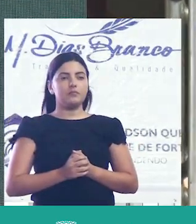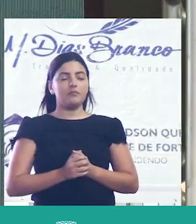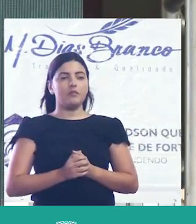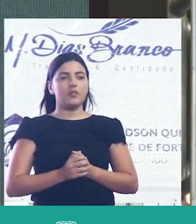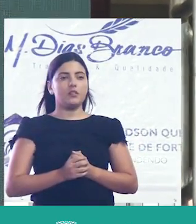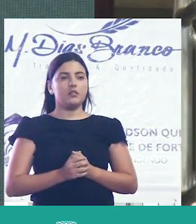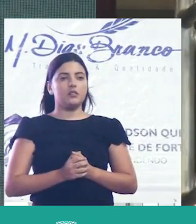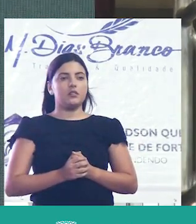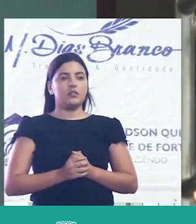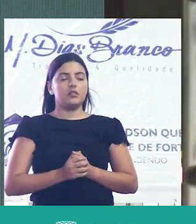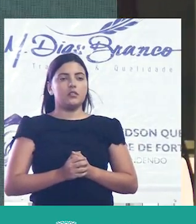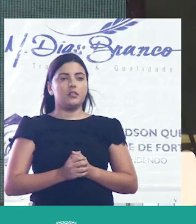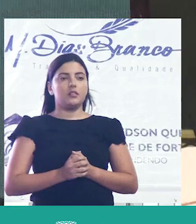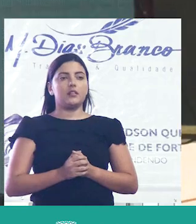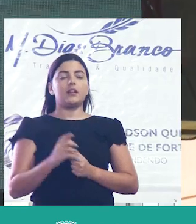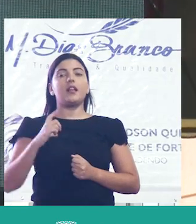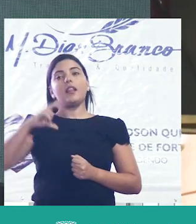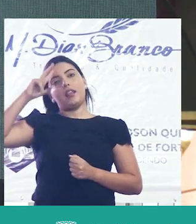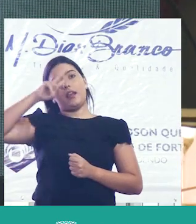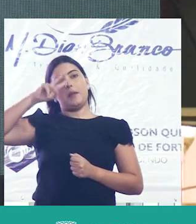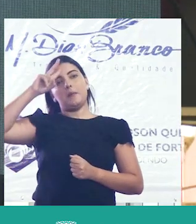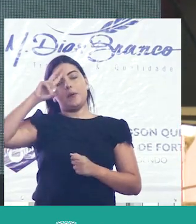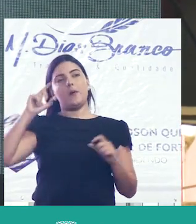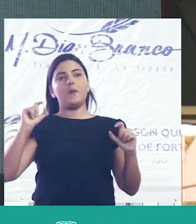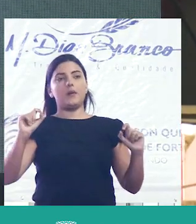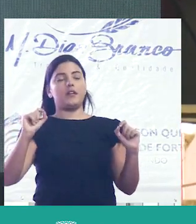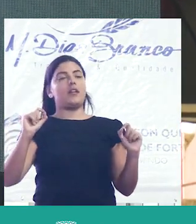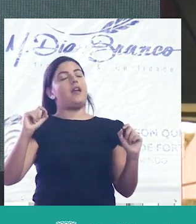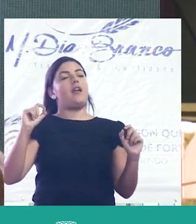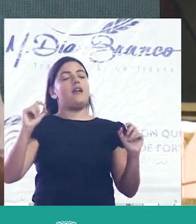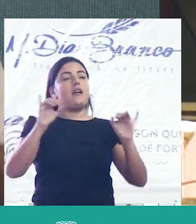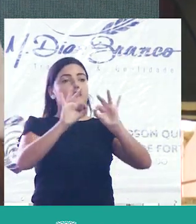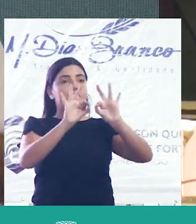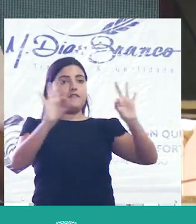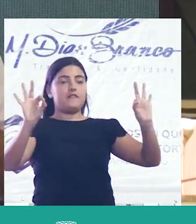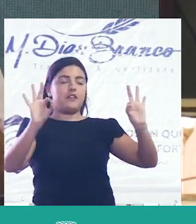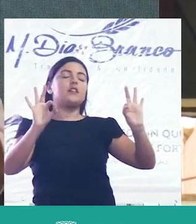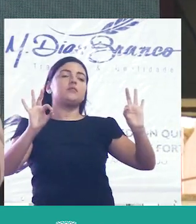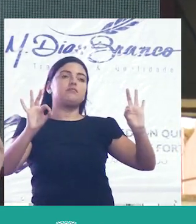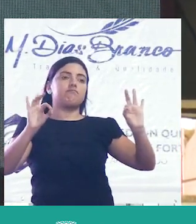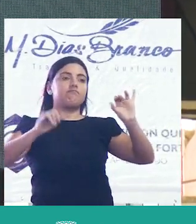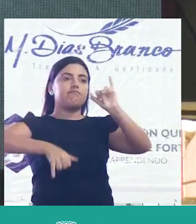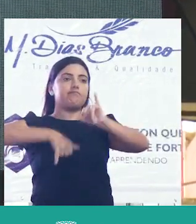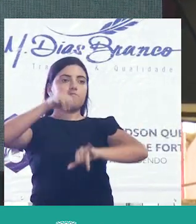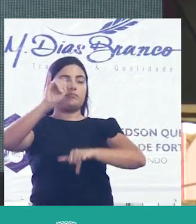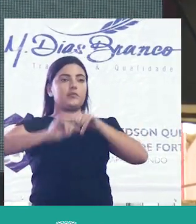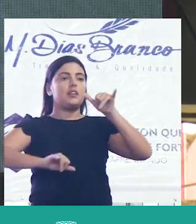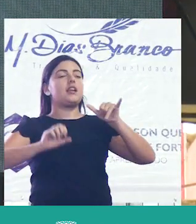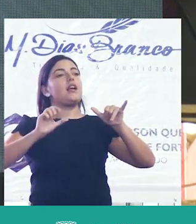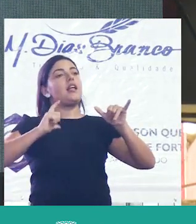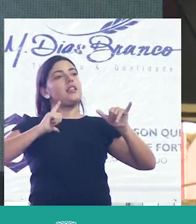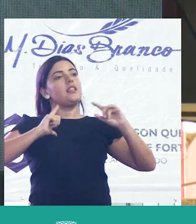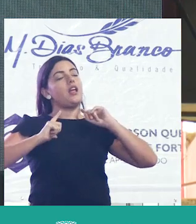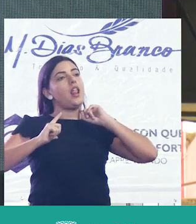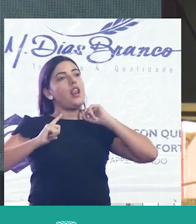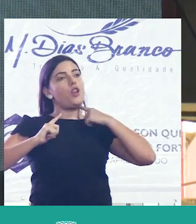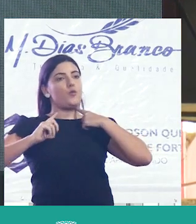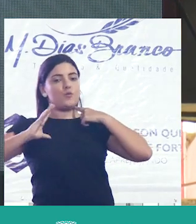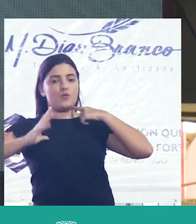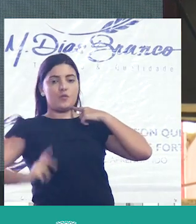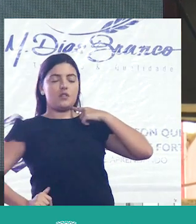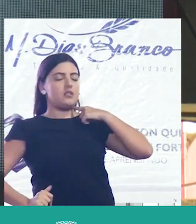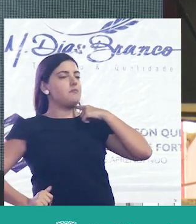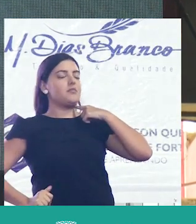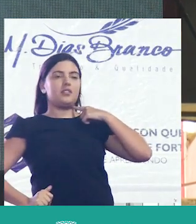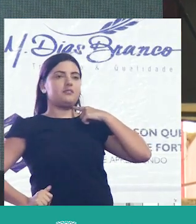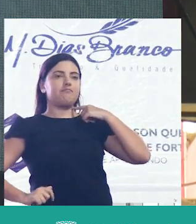detalhe a mais. É só você lembrar que numa reação química, impurezas não reagem.